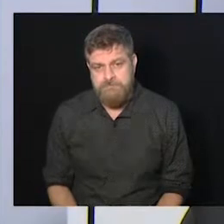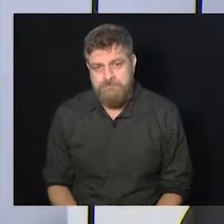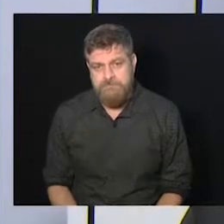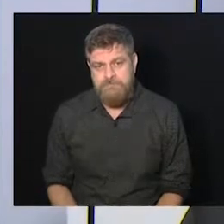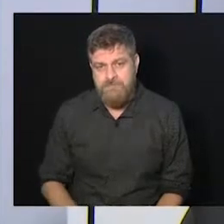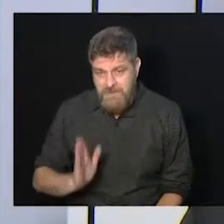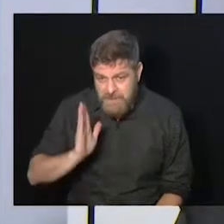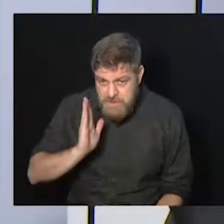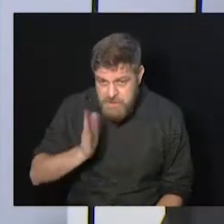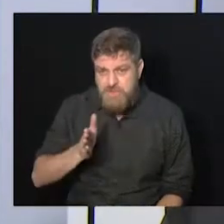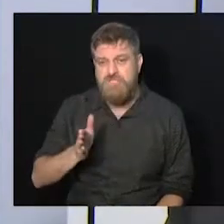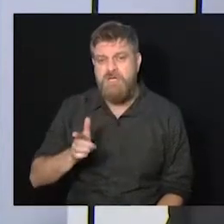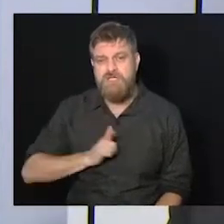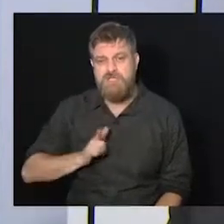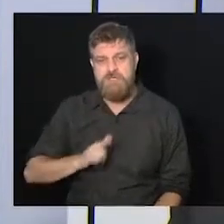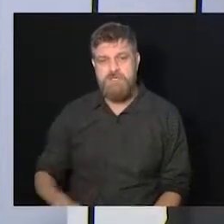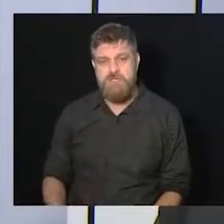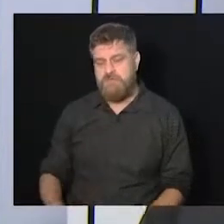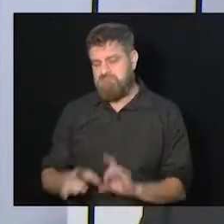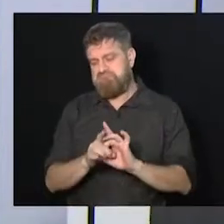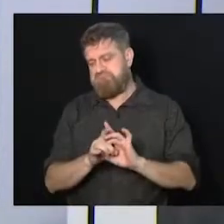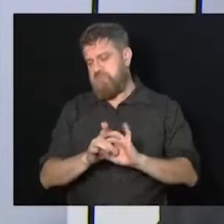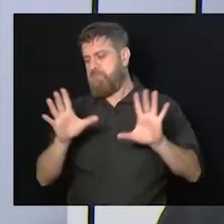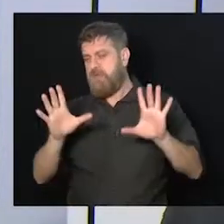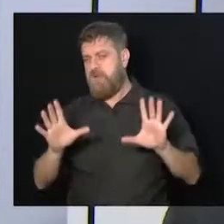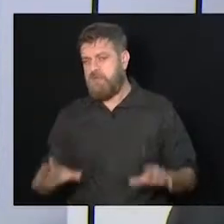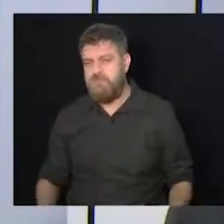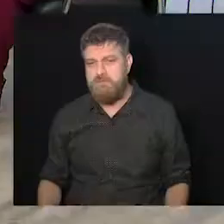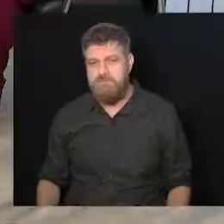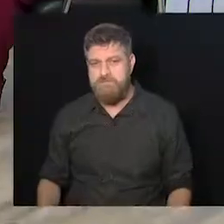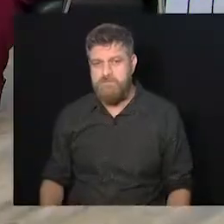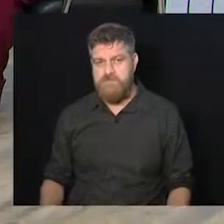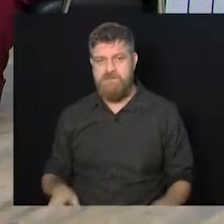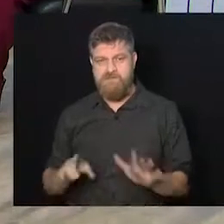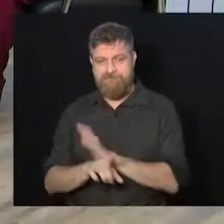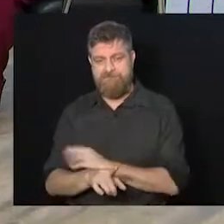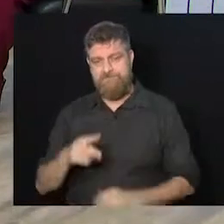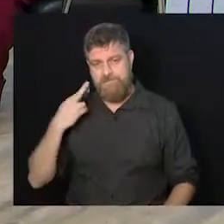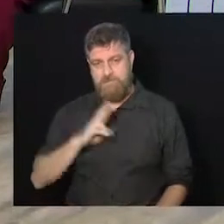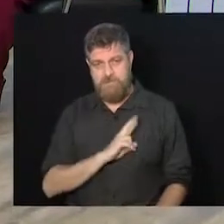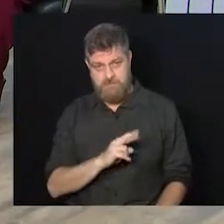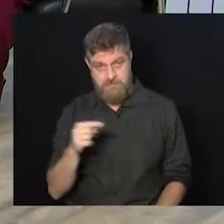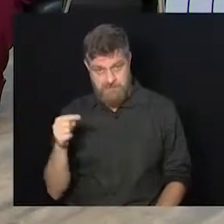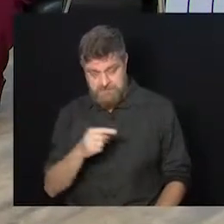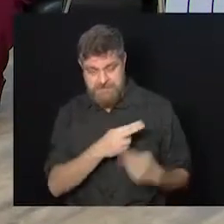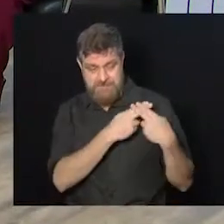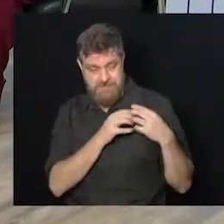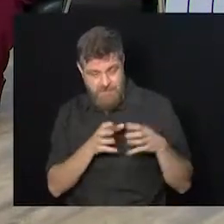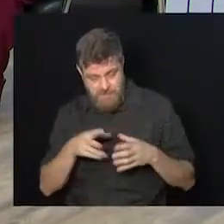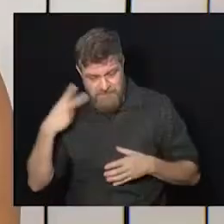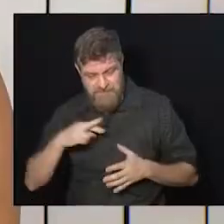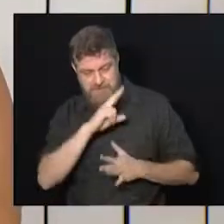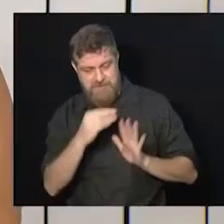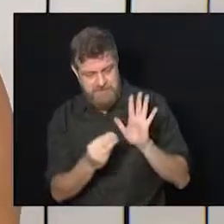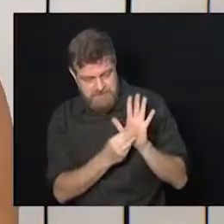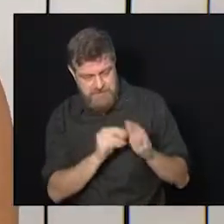estava, como se diz no jargão popular, estava liberado, né? Tá certo, vereador. Estava liberado. O senhor, inclusive, além de ser presidente da comissão, a gente está falando de Campinas, mas o